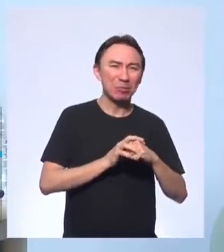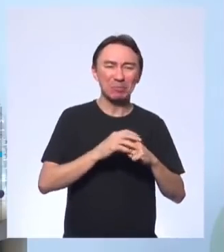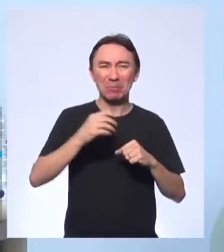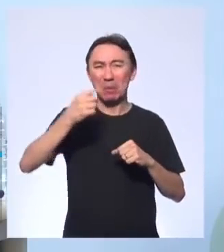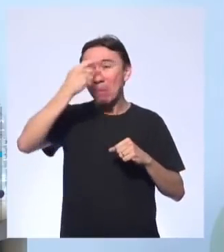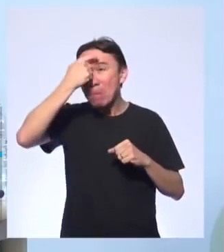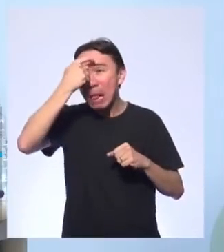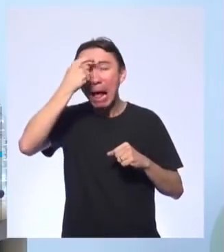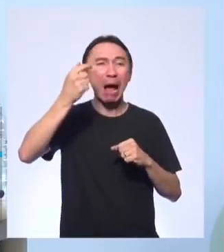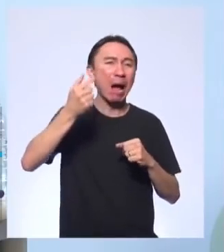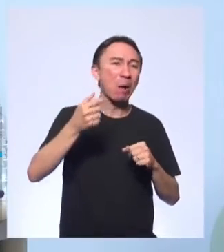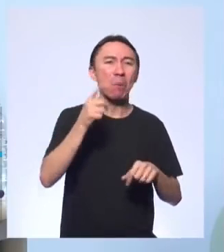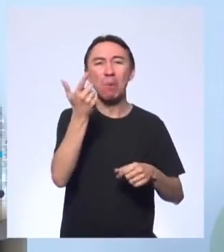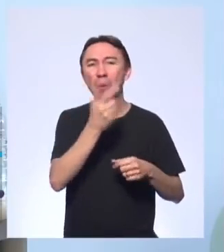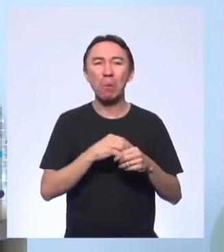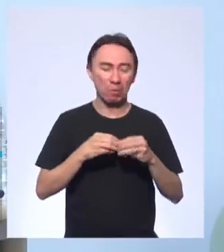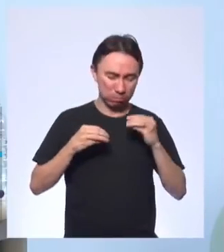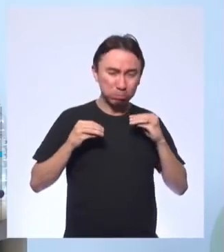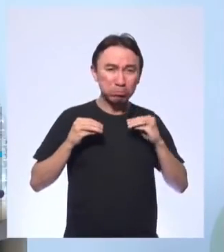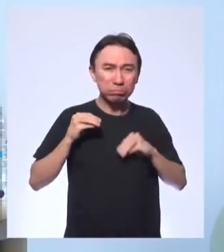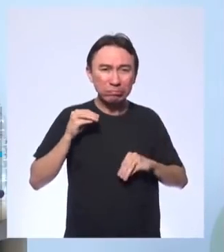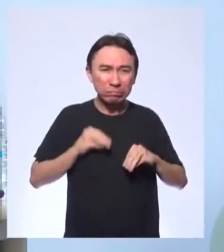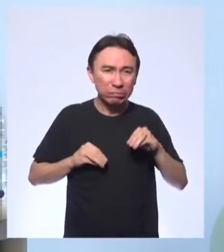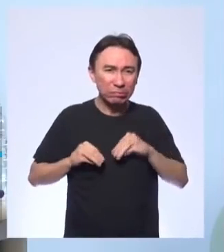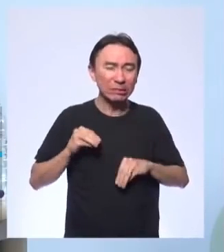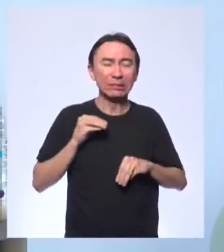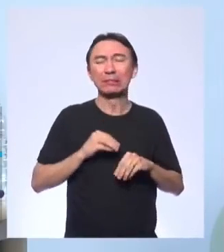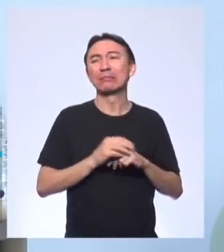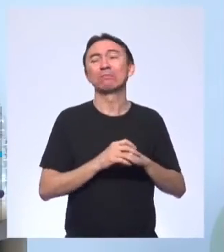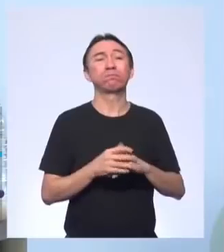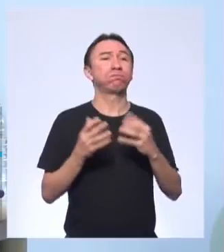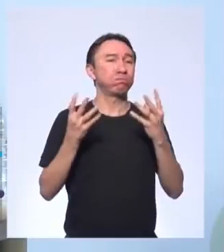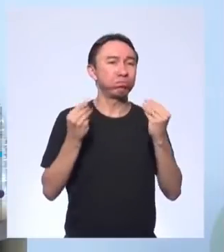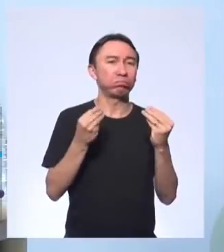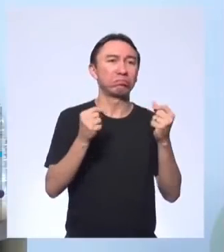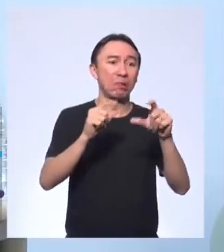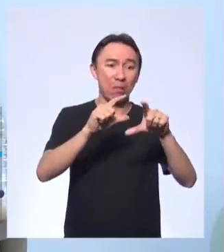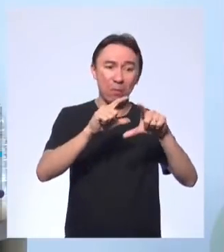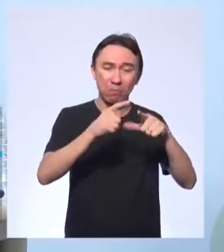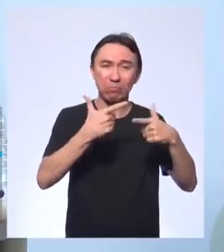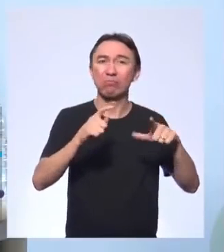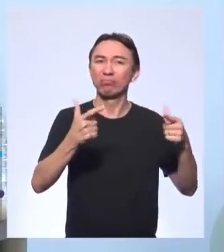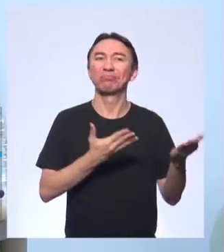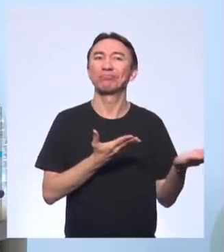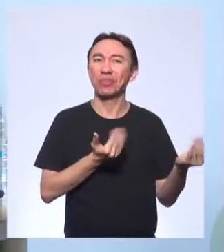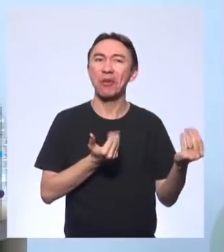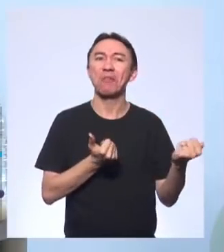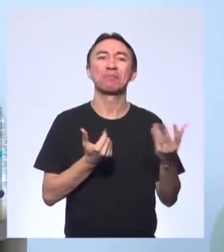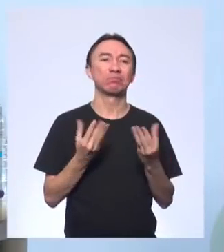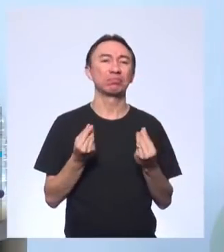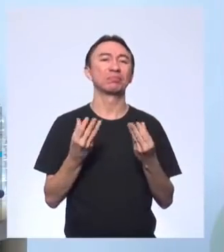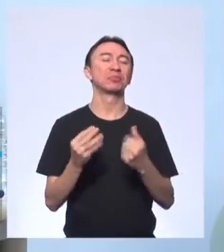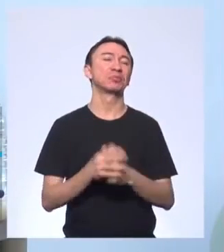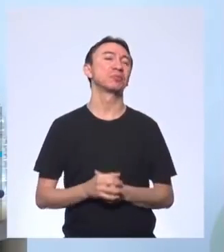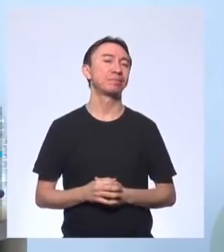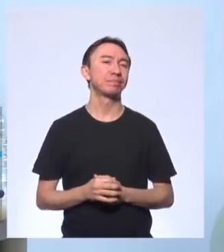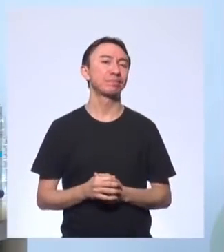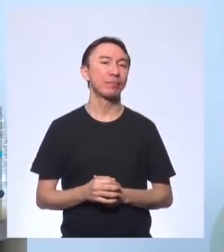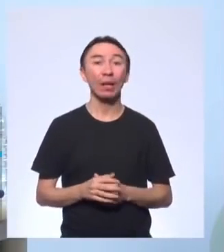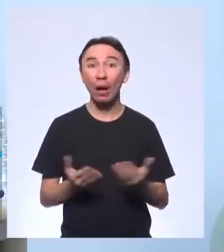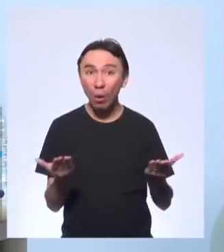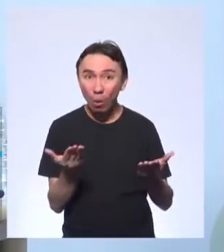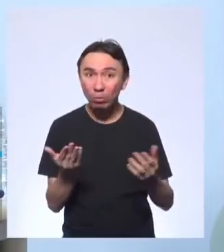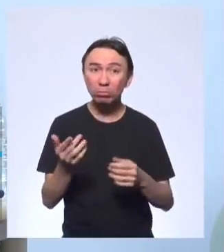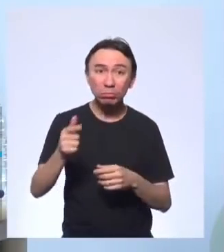têm realmente um índice grande, né, entre essa faixa etária também. E a gente vai falar um pouquinho sobre